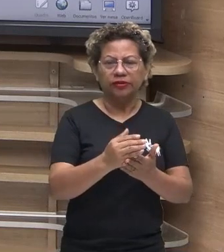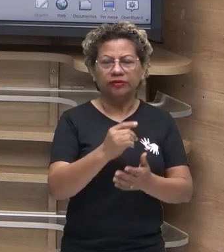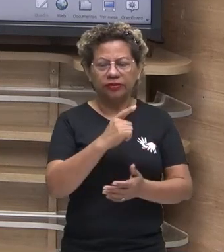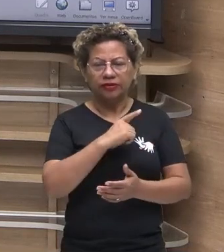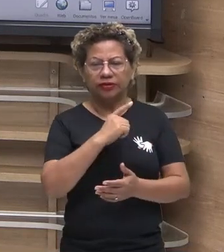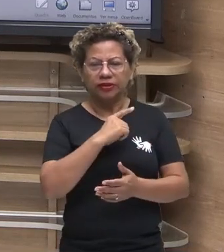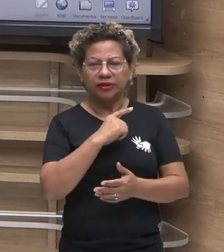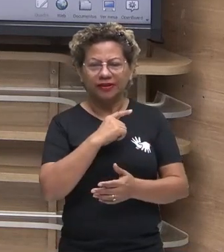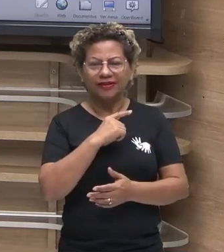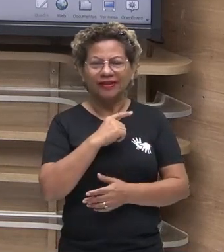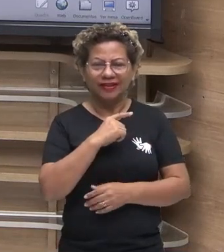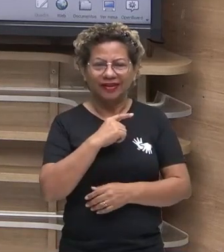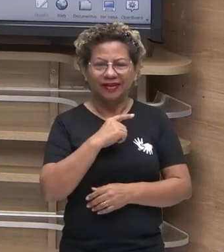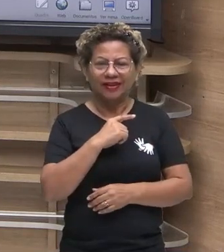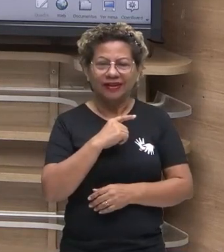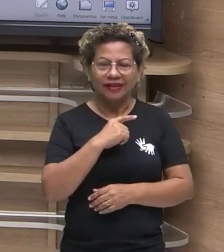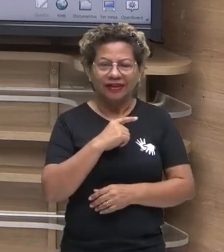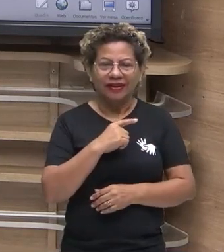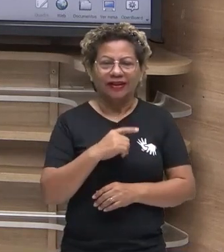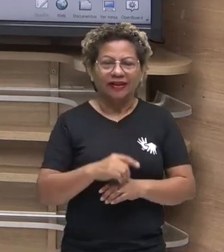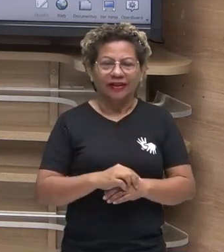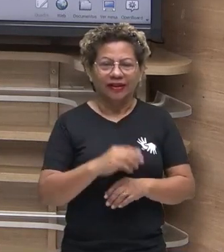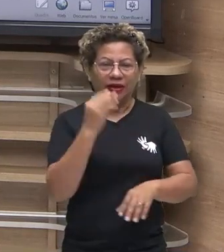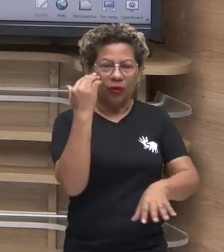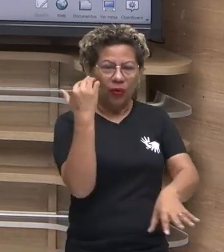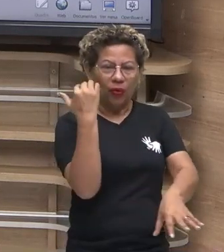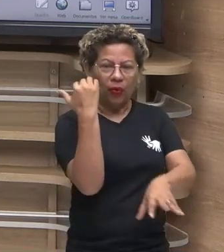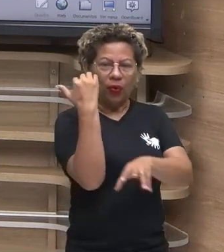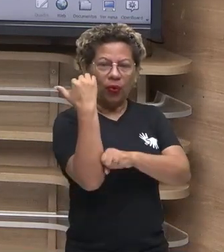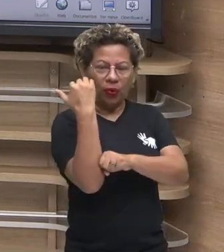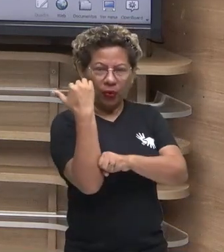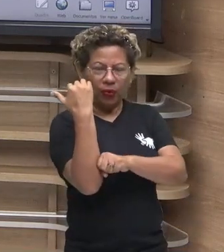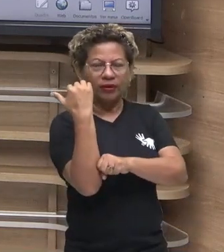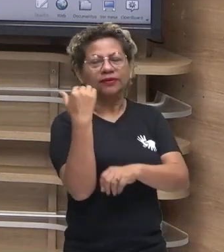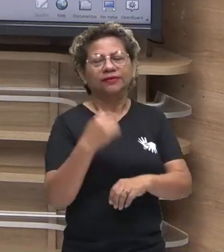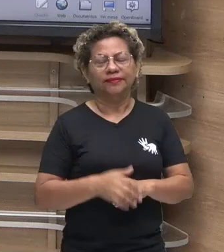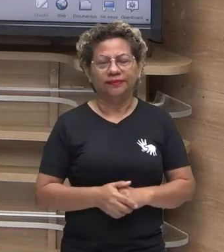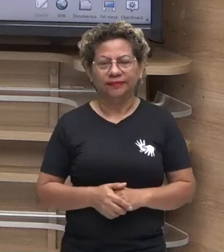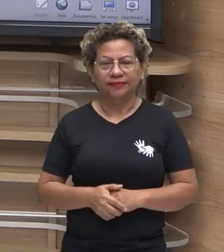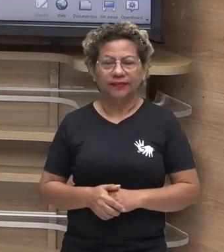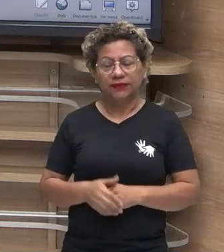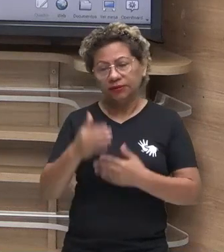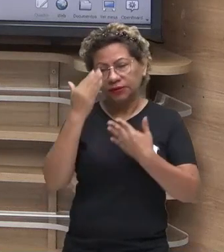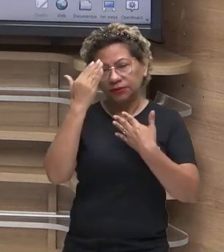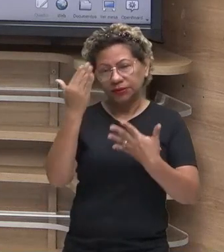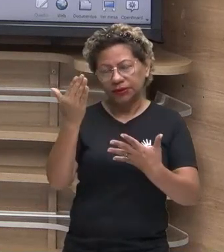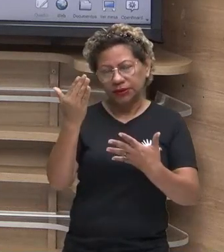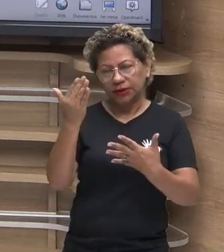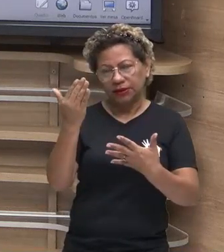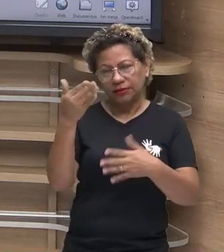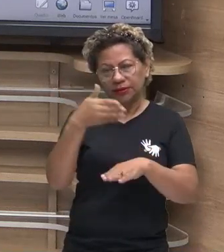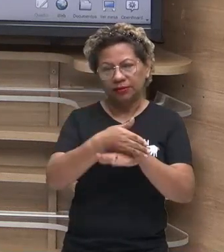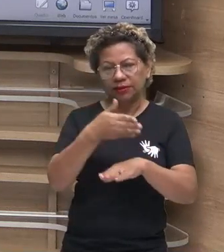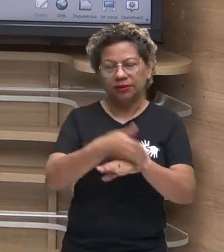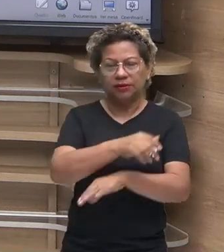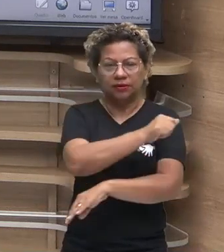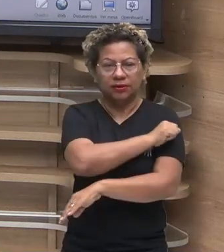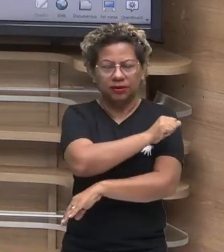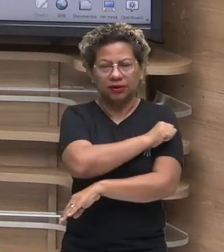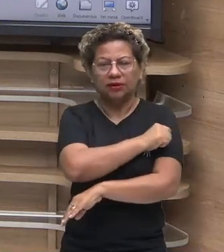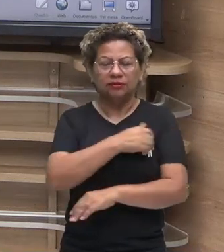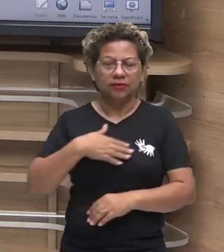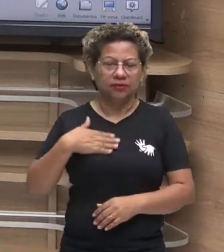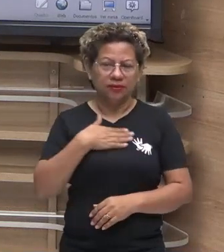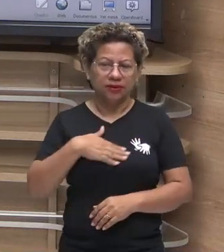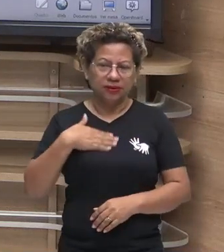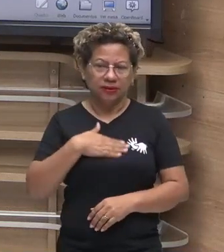as raízes nos próximos grupos de evolução vegetal. Muito obrigada pela participação, sétimo ano, é sempre um prazer